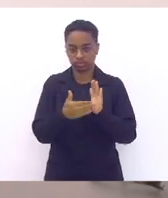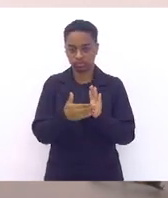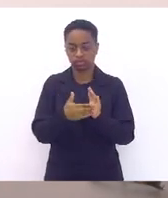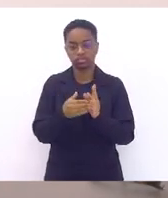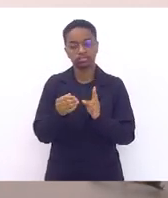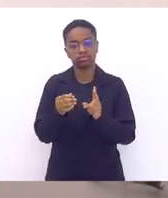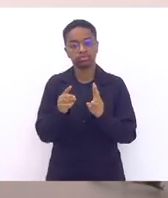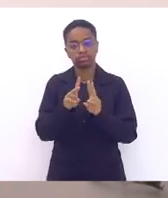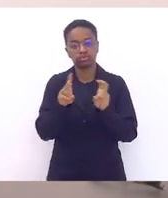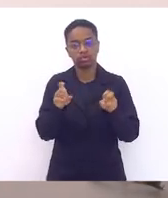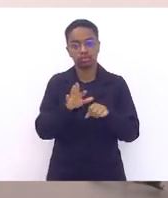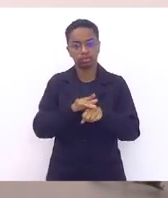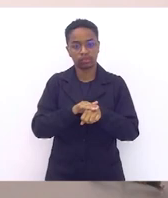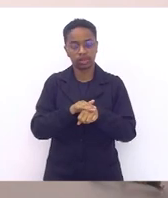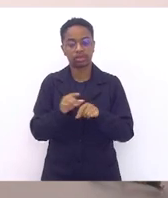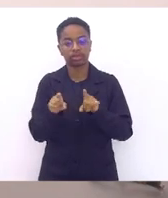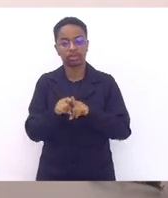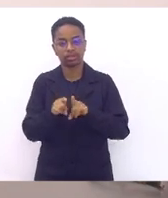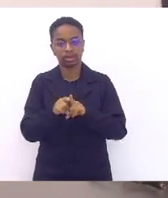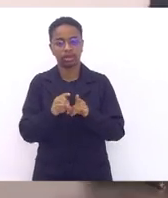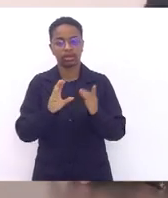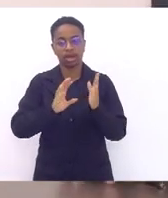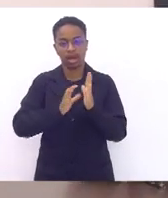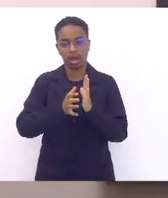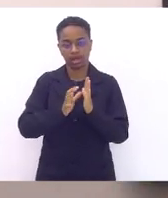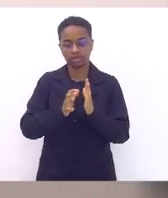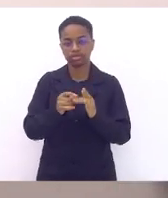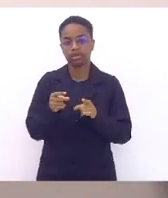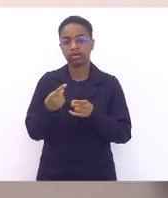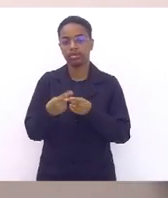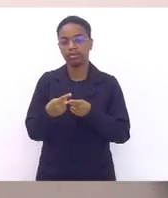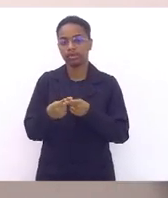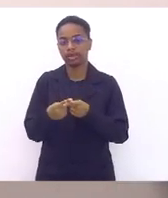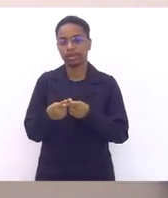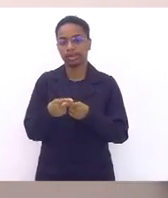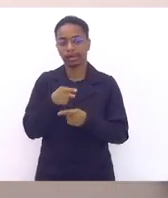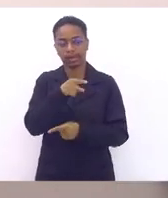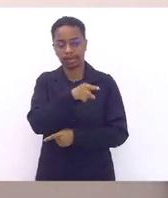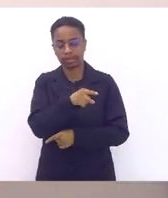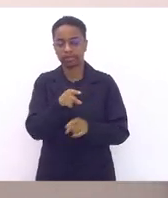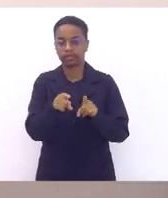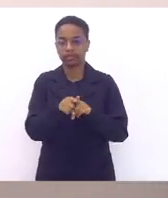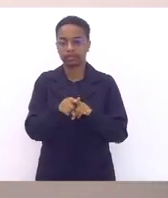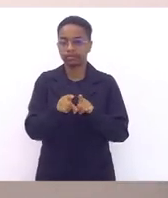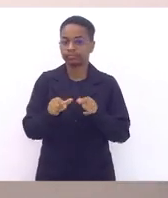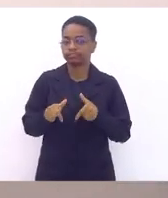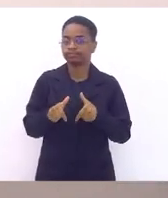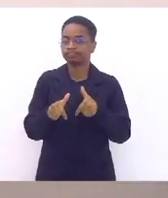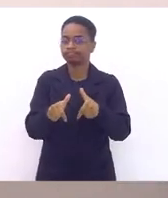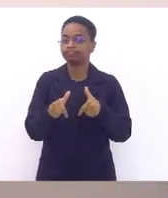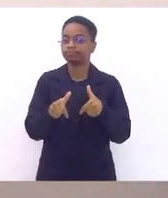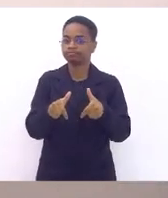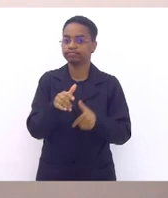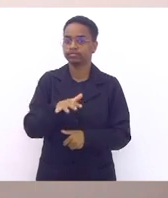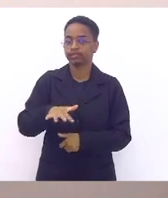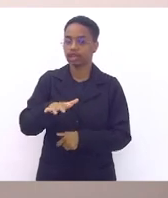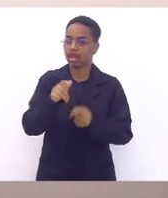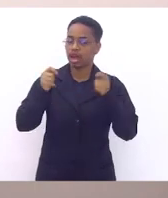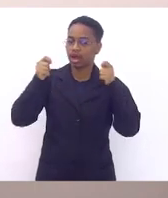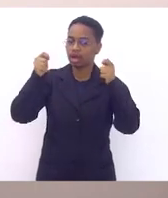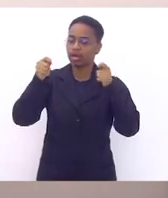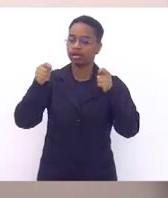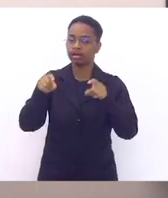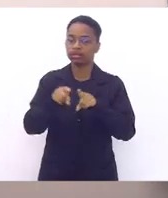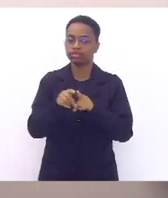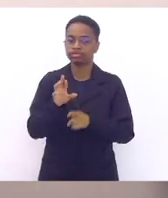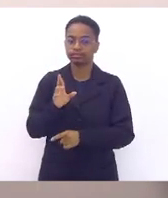da tuberculose, da AIDS. Ele, o Roberto, são pessoas que estão militando nessa área e representam muito bem